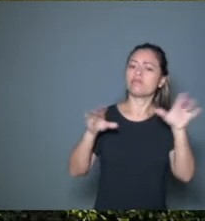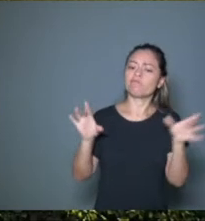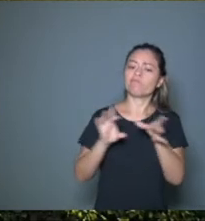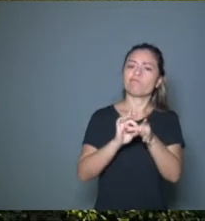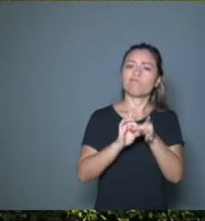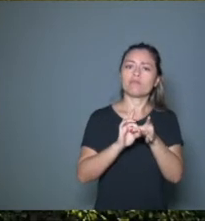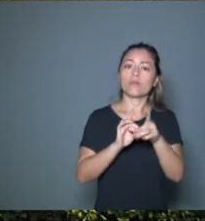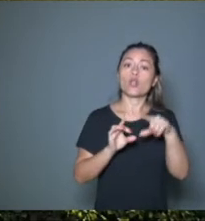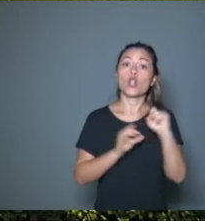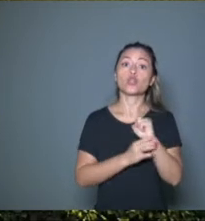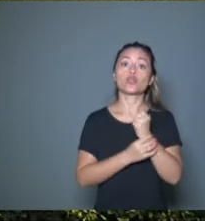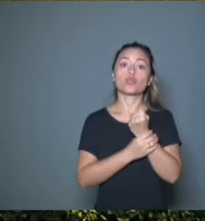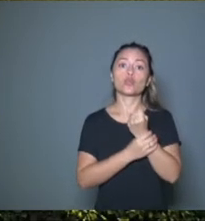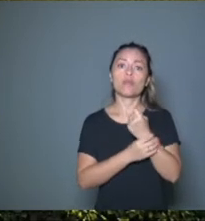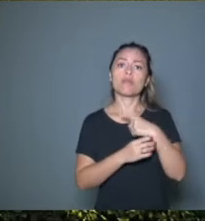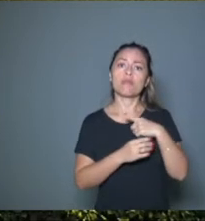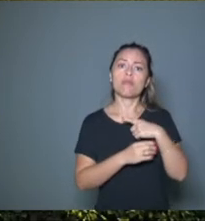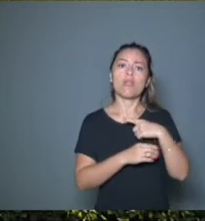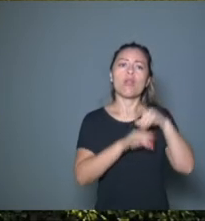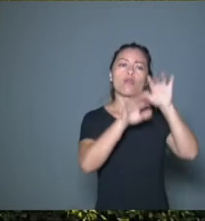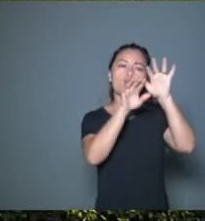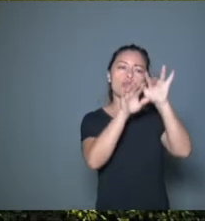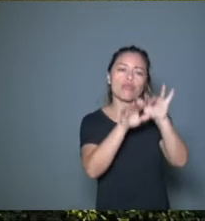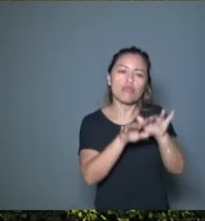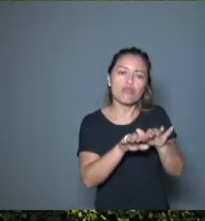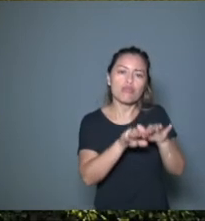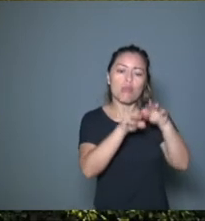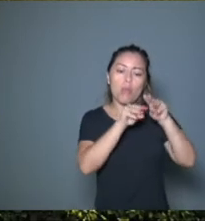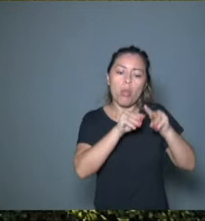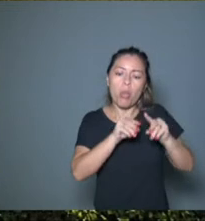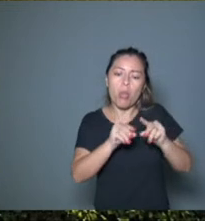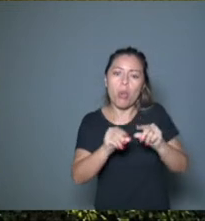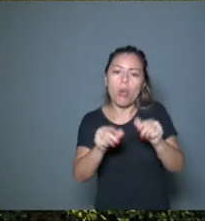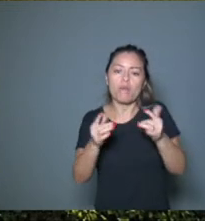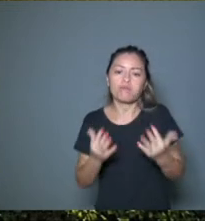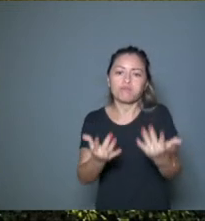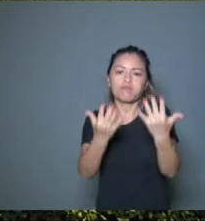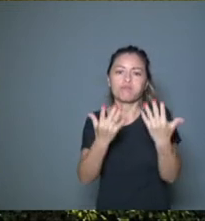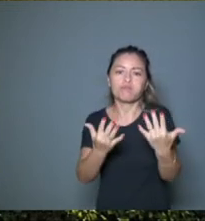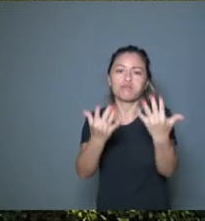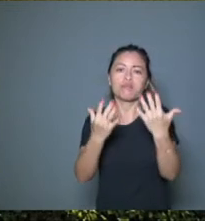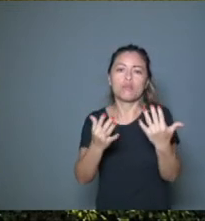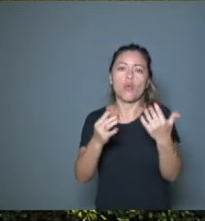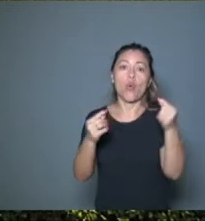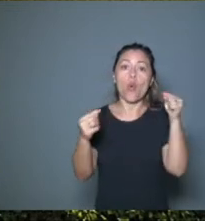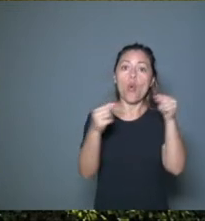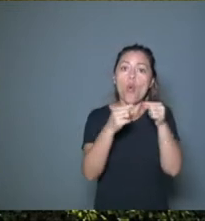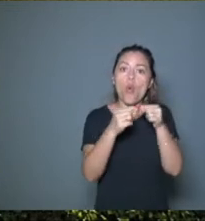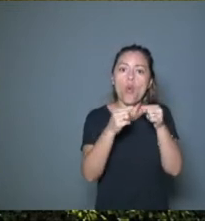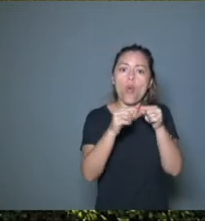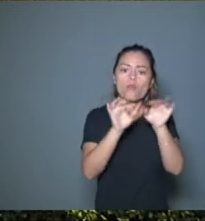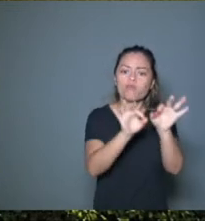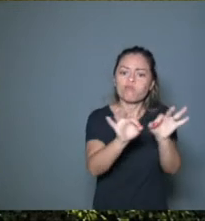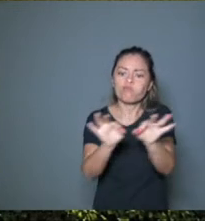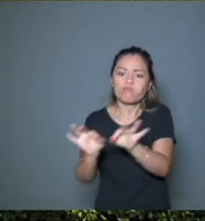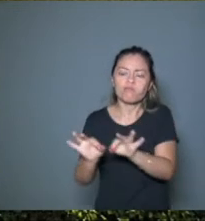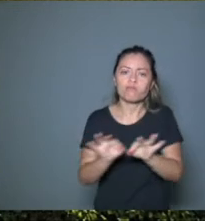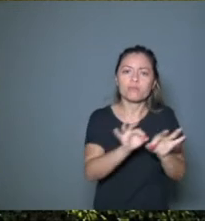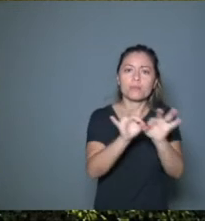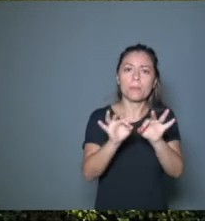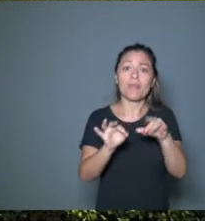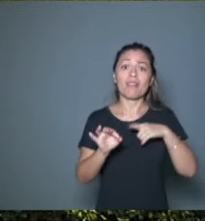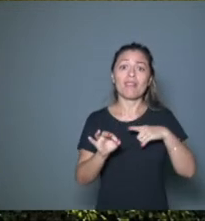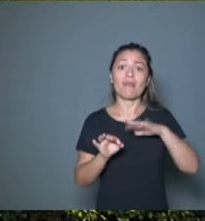aplicações localizadas, um fertilizante dirigido, com agricultura de precisão, a gente tem casos aí de sucesso de redução de